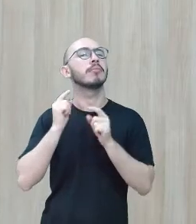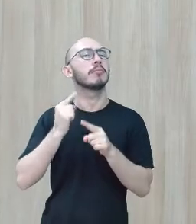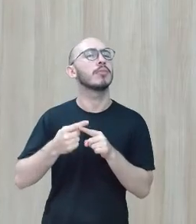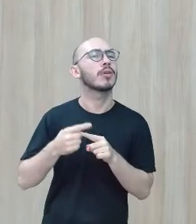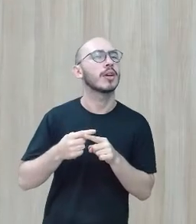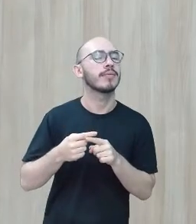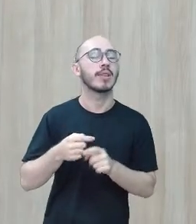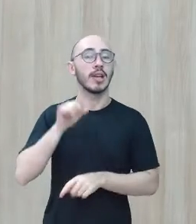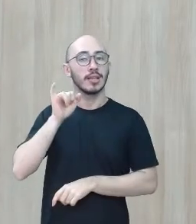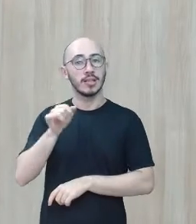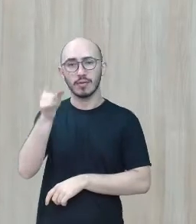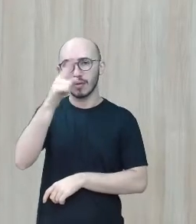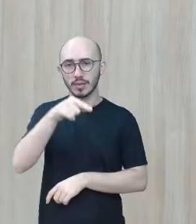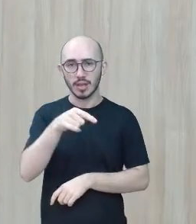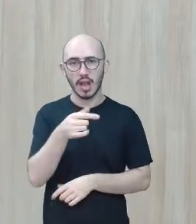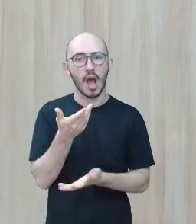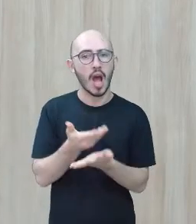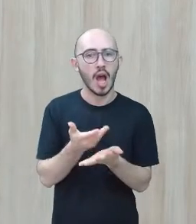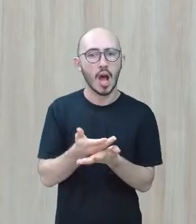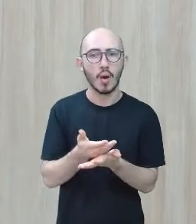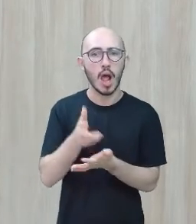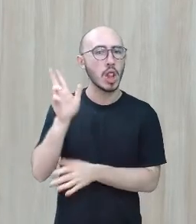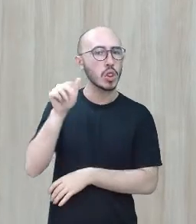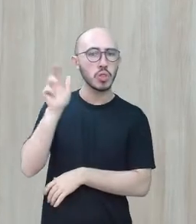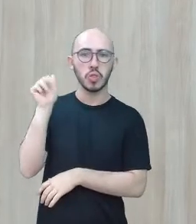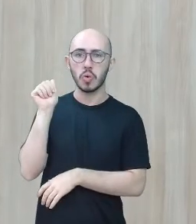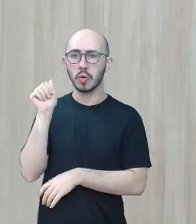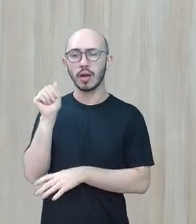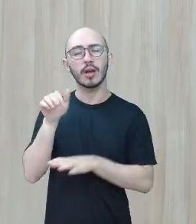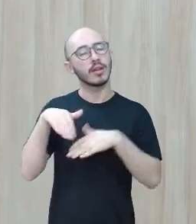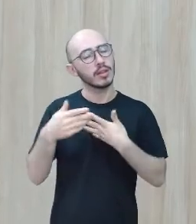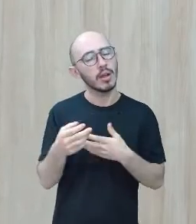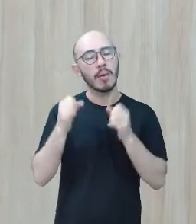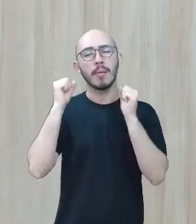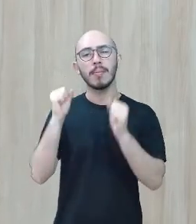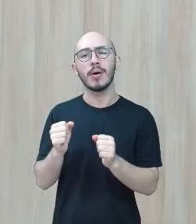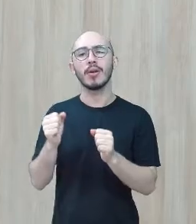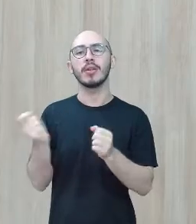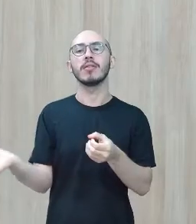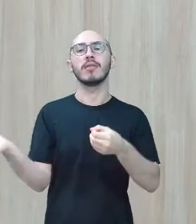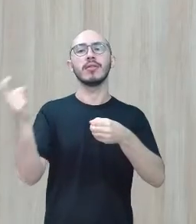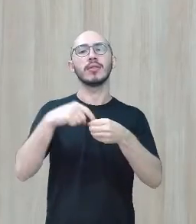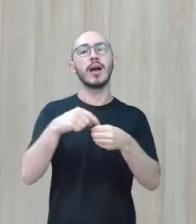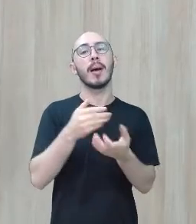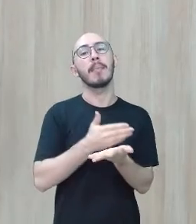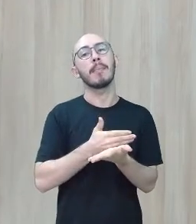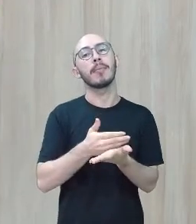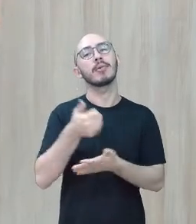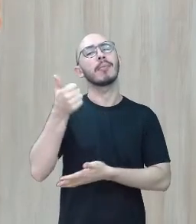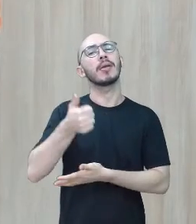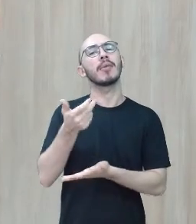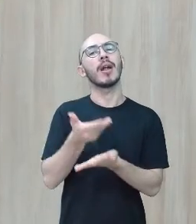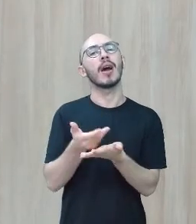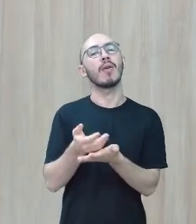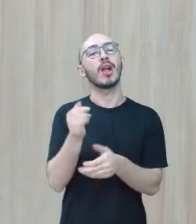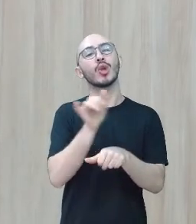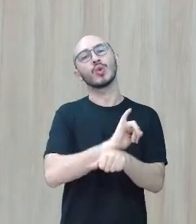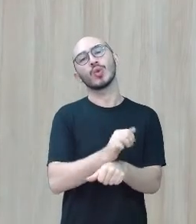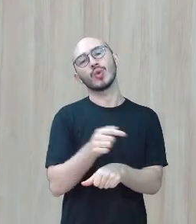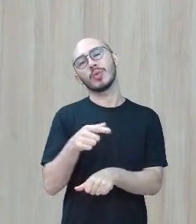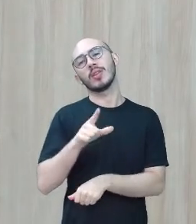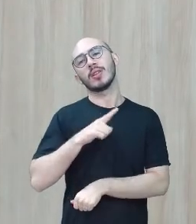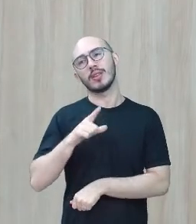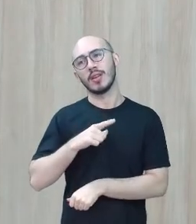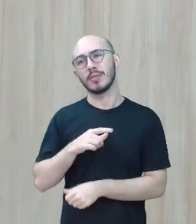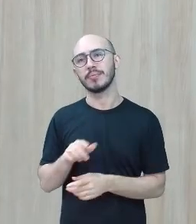para o começo e ver as aulas aos poucos. E aí você também pode ir selecionando o que você quer, né? Um outro aspecto da